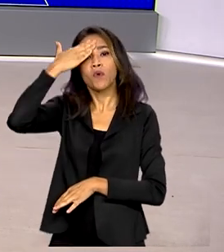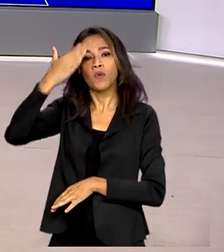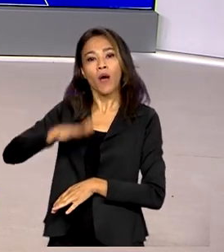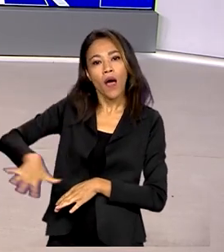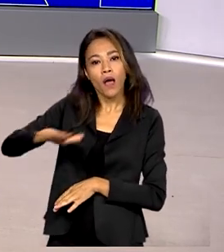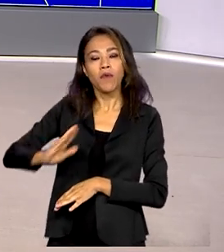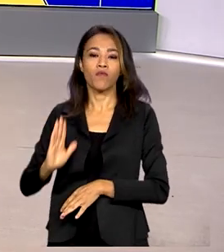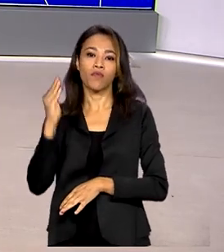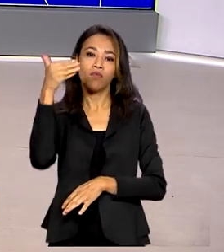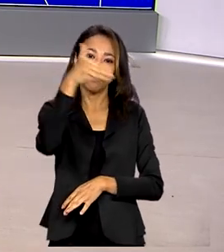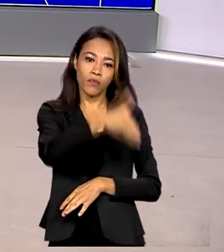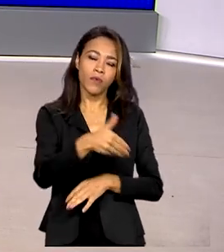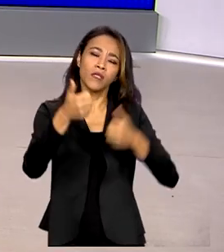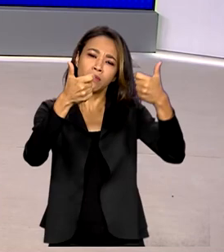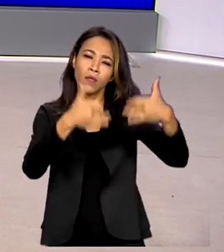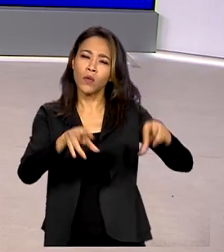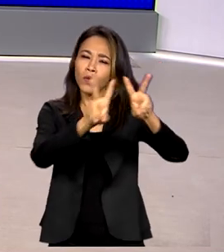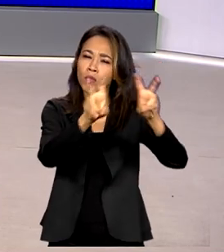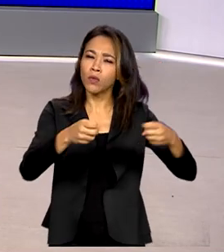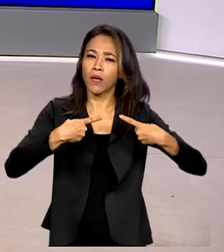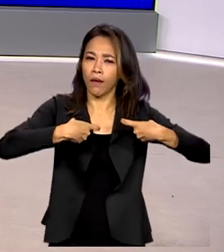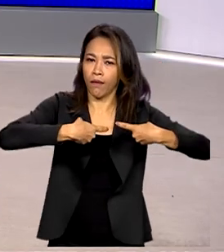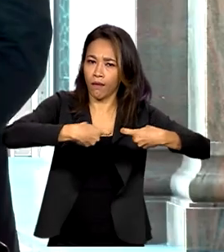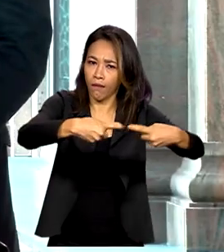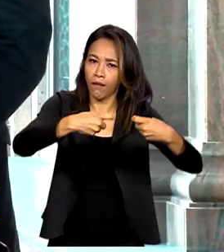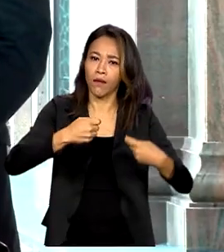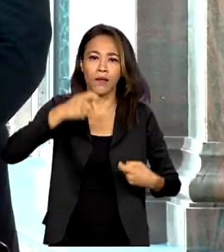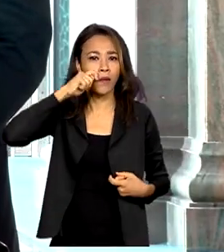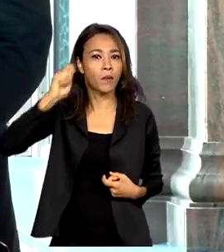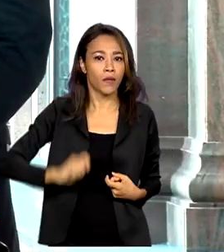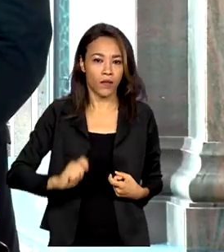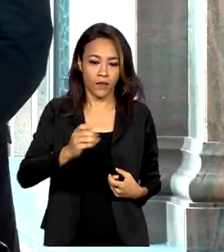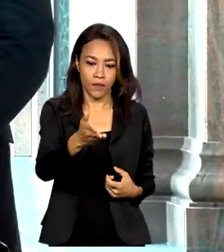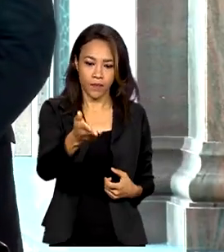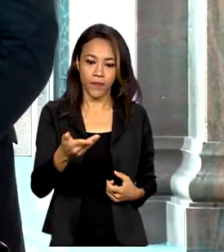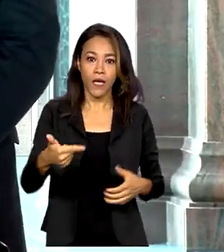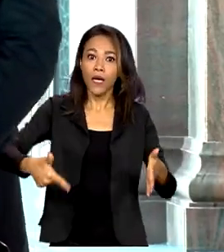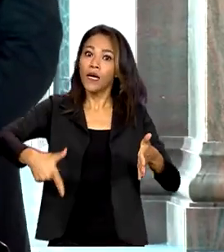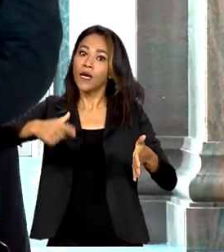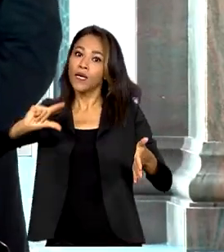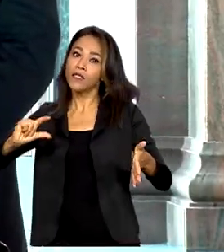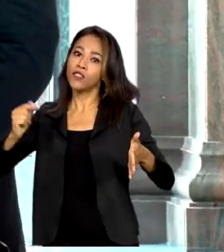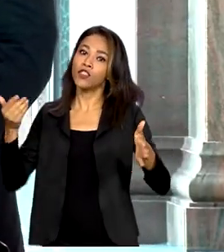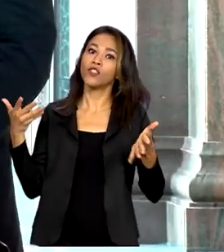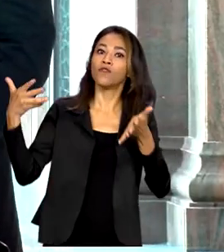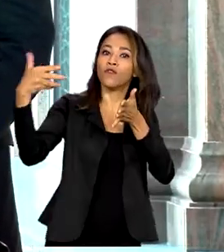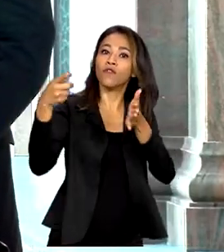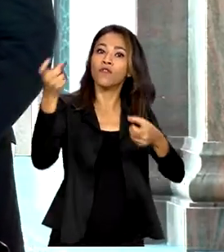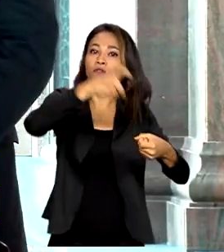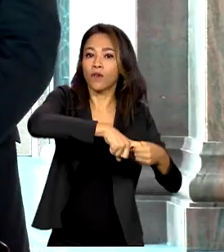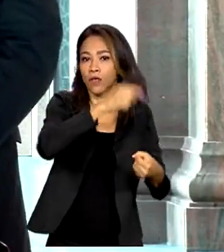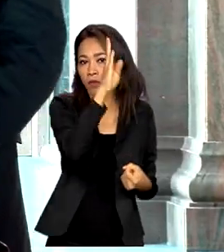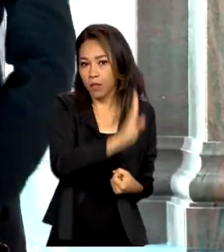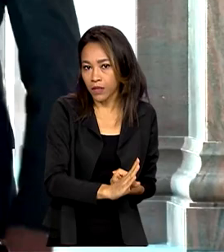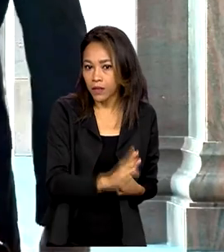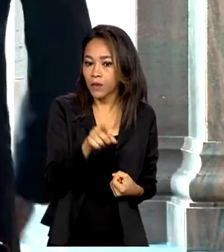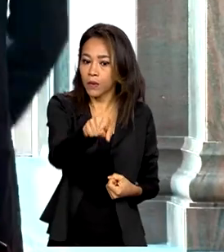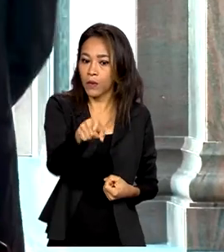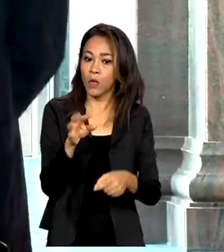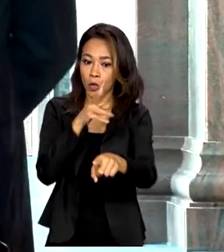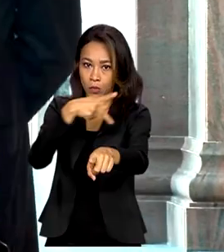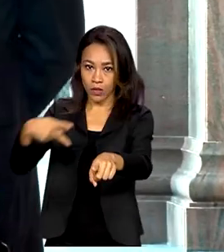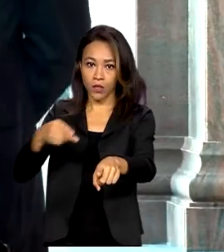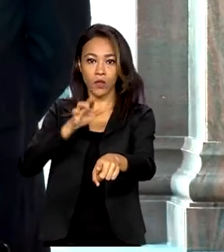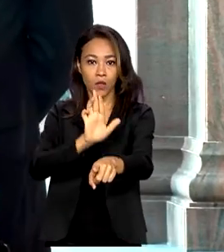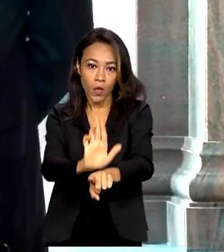questões internacionais, como a guerra na Ucrânia. Antes de embarcar para o Brasil, o presidente Luiz Inácio Lula